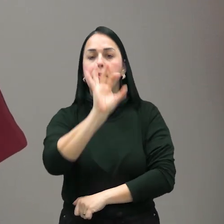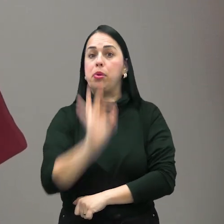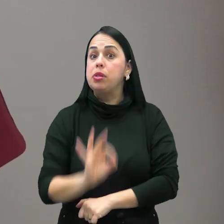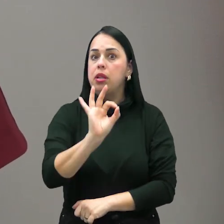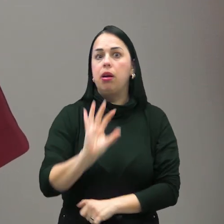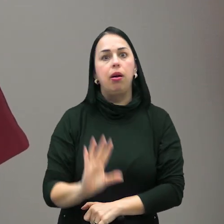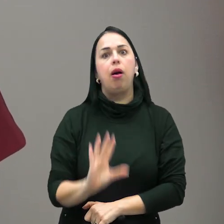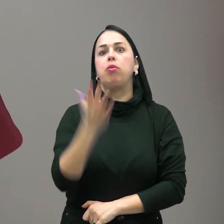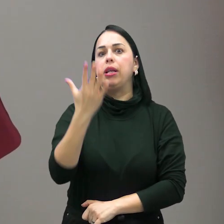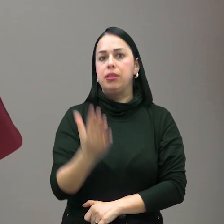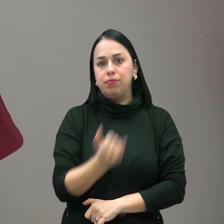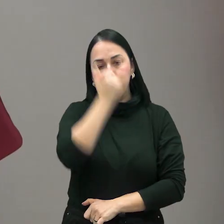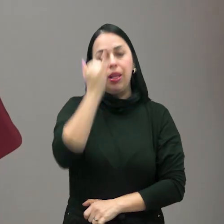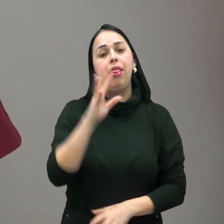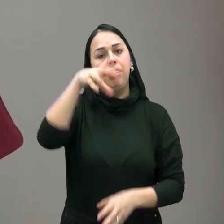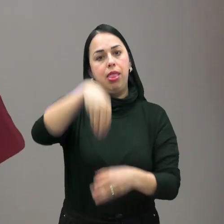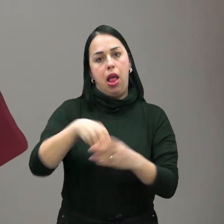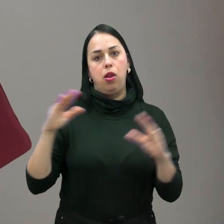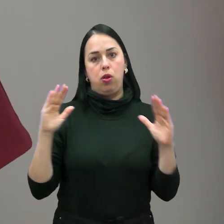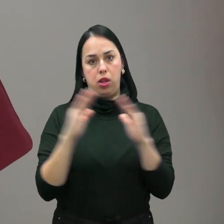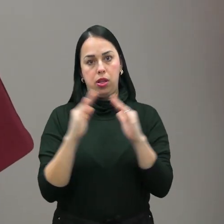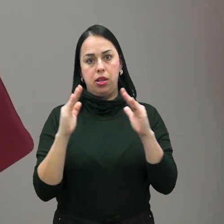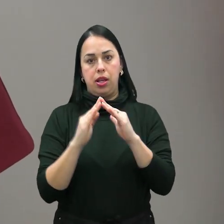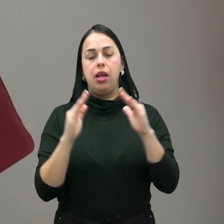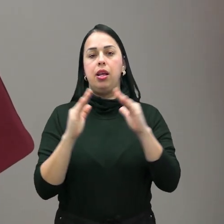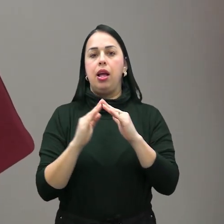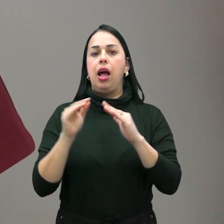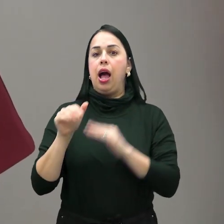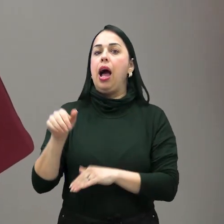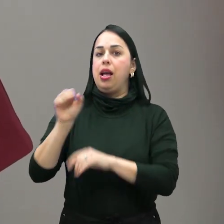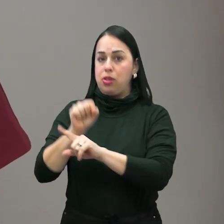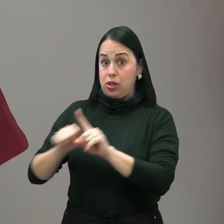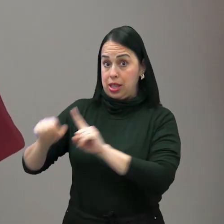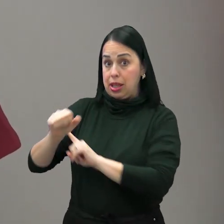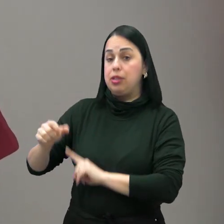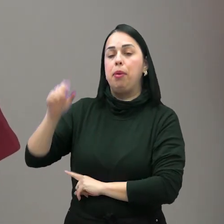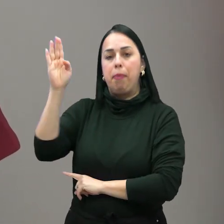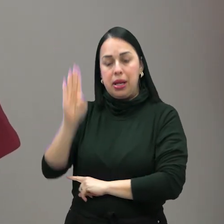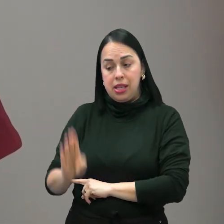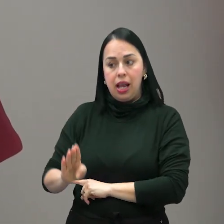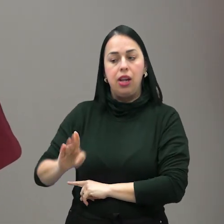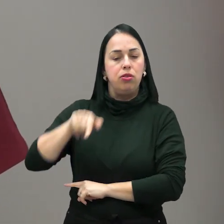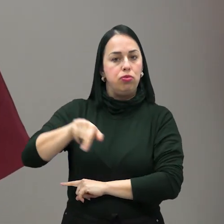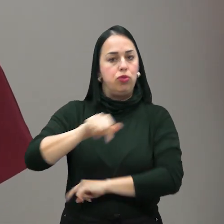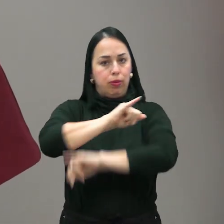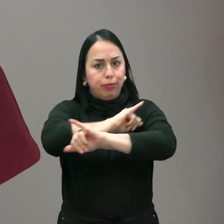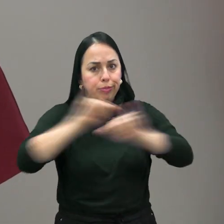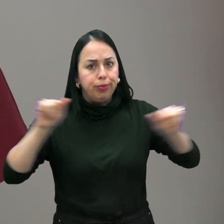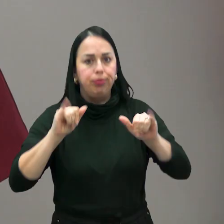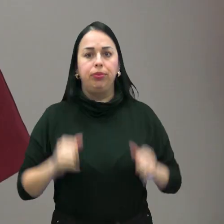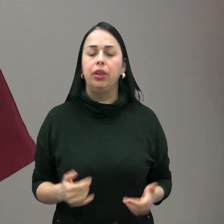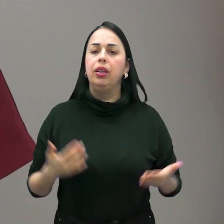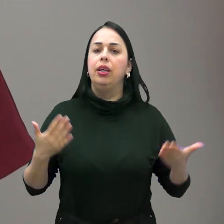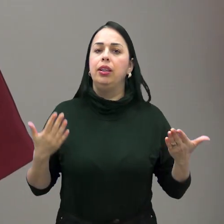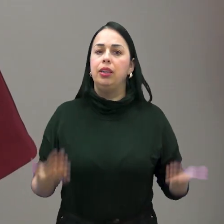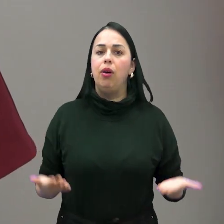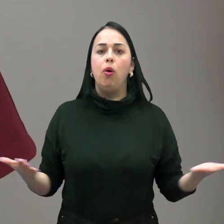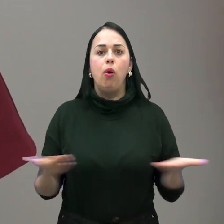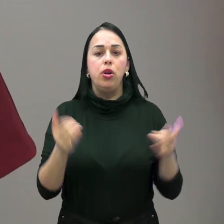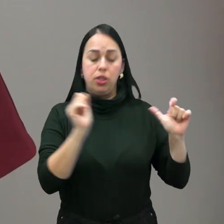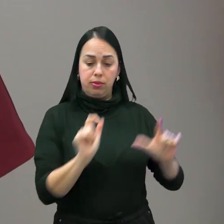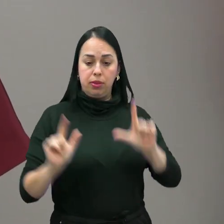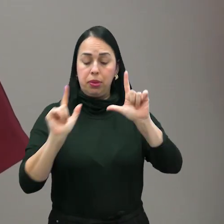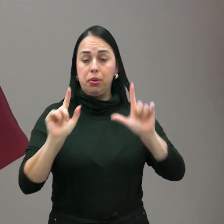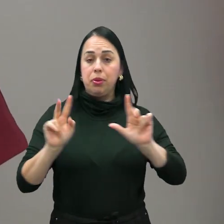ocorrem dentro de casa, de acordo com a Sociedade Brasileira de Queimaduras. E no De Bem com Você de hoje, nós